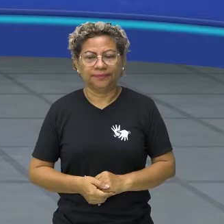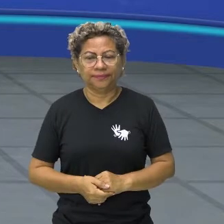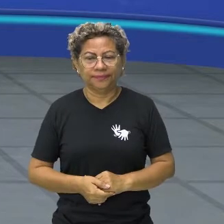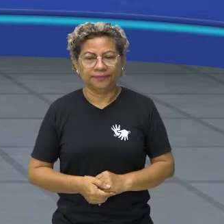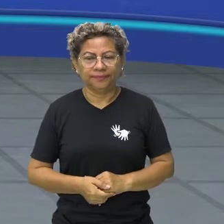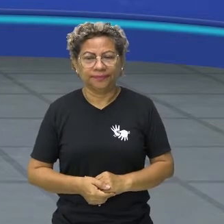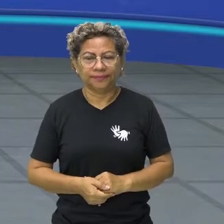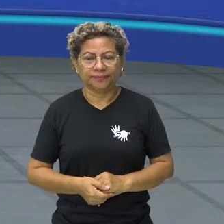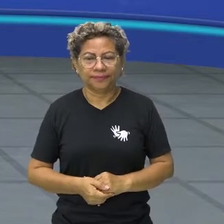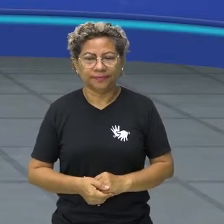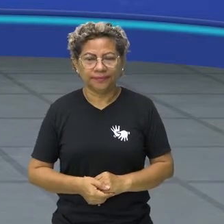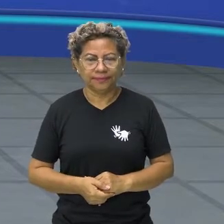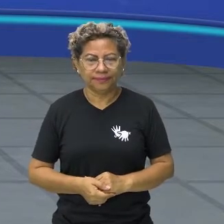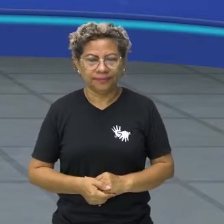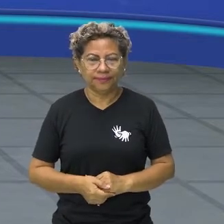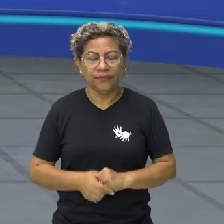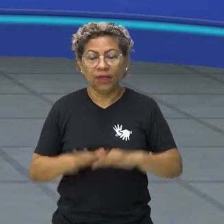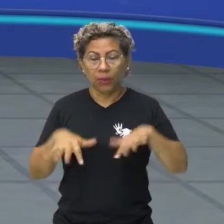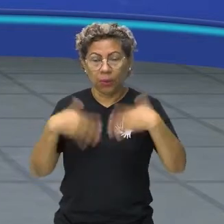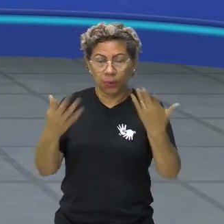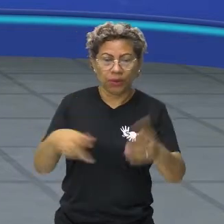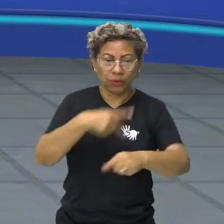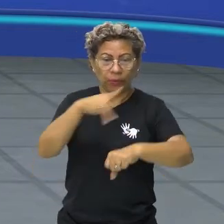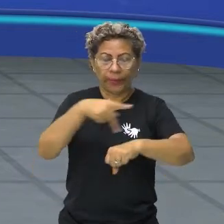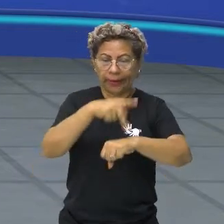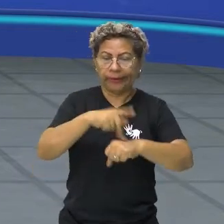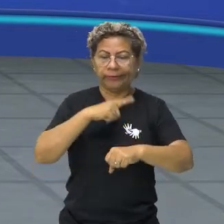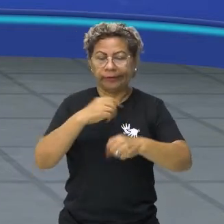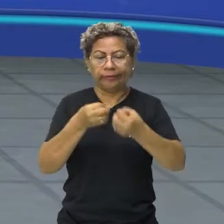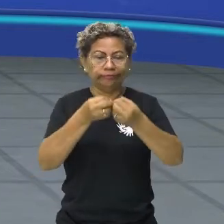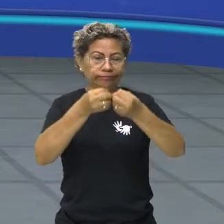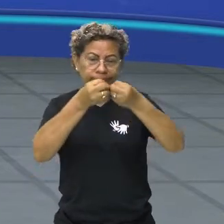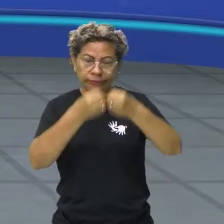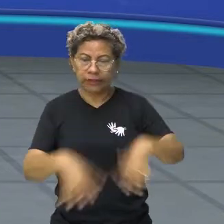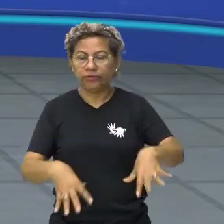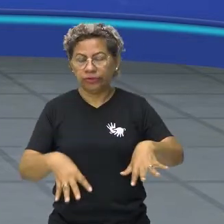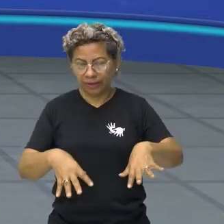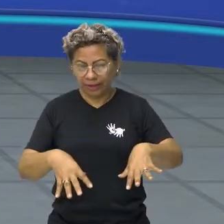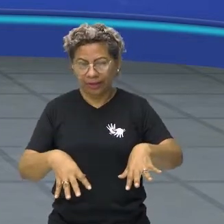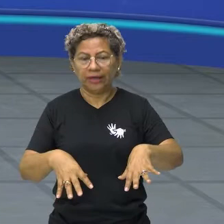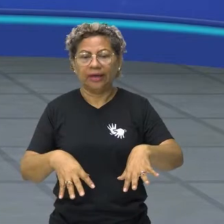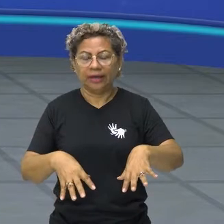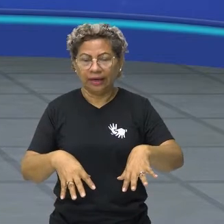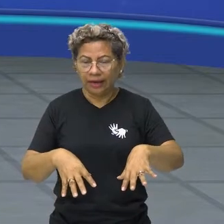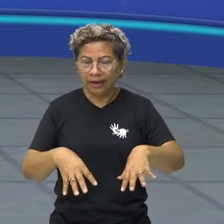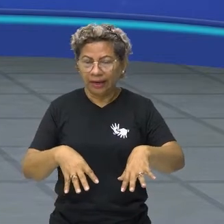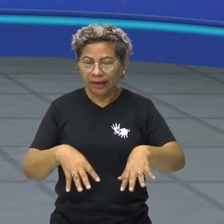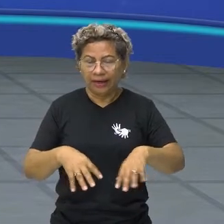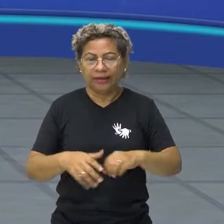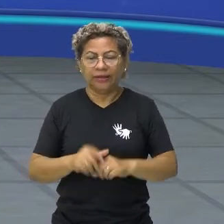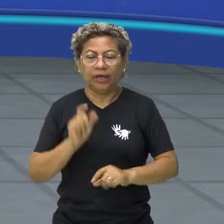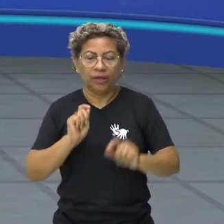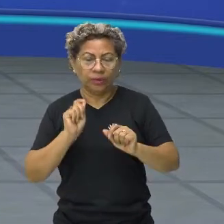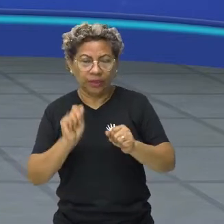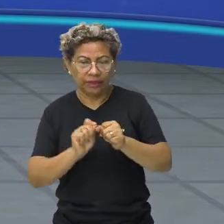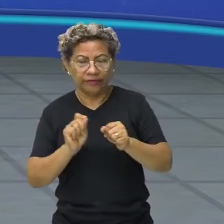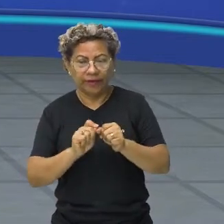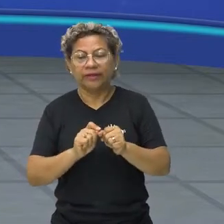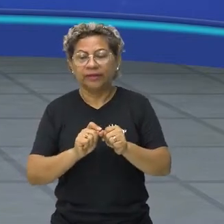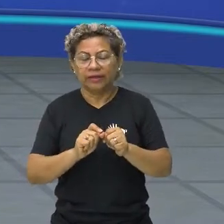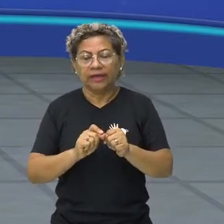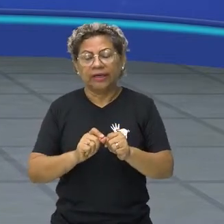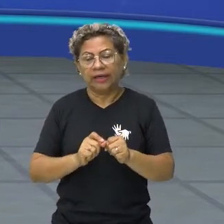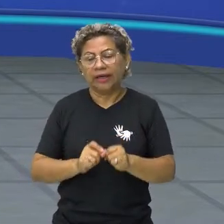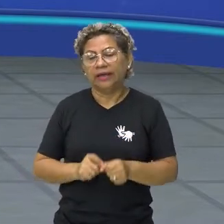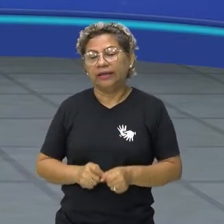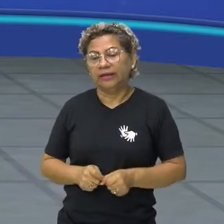Curumi. Quando um país se sente prejudicado no comércio internacional, tem o direito de apresentar à OMC um